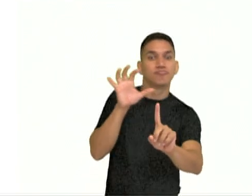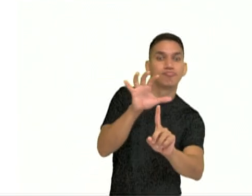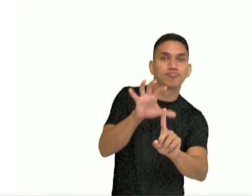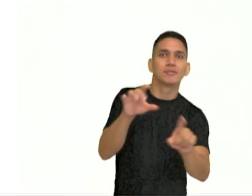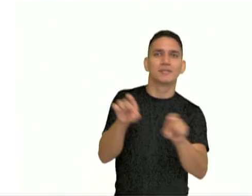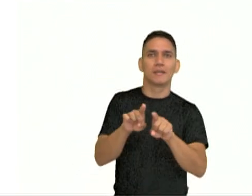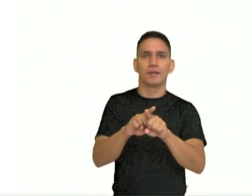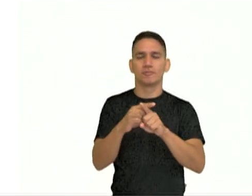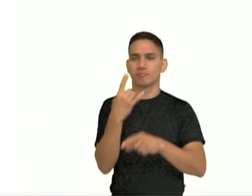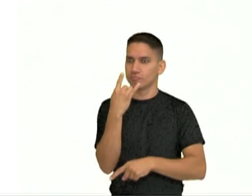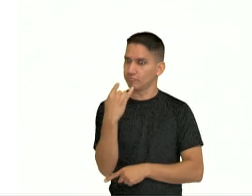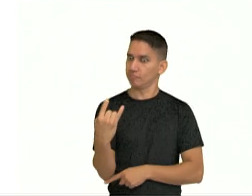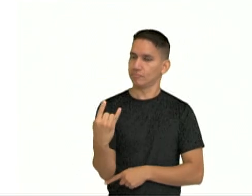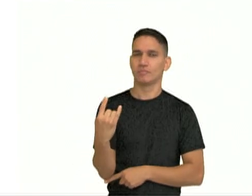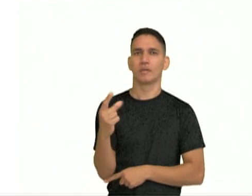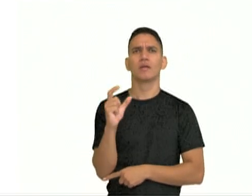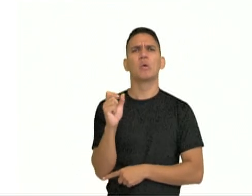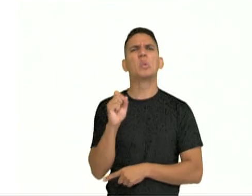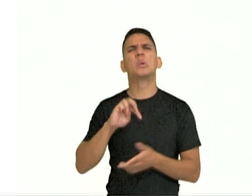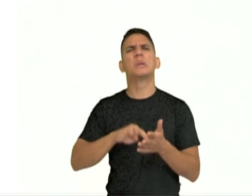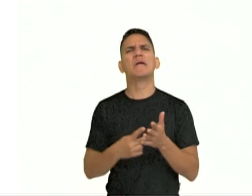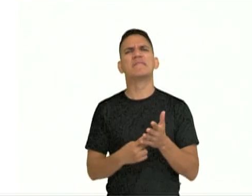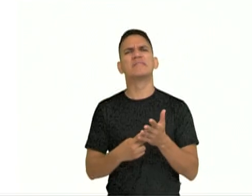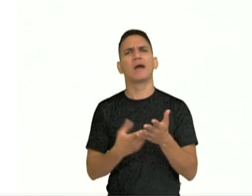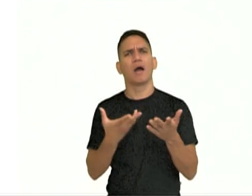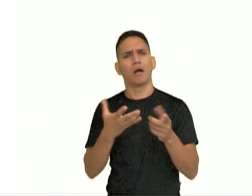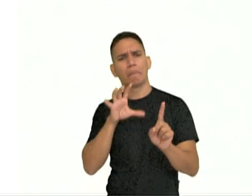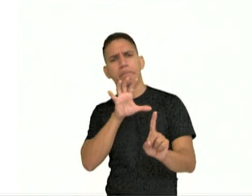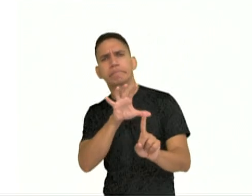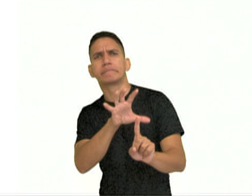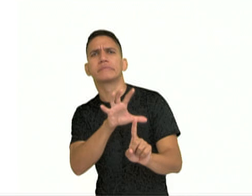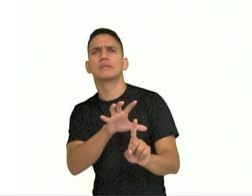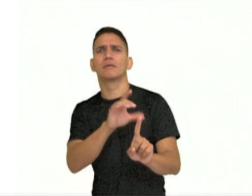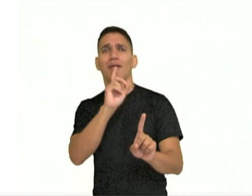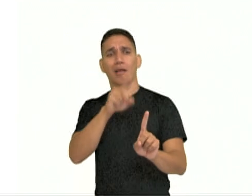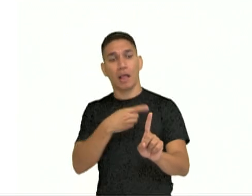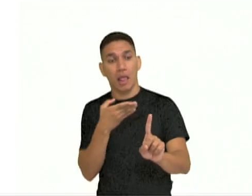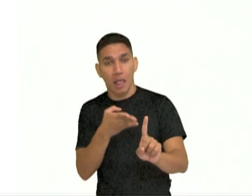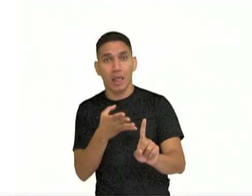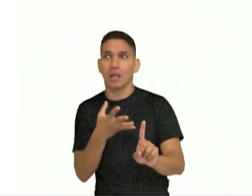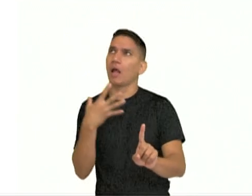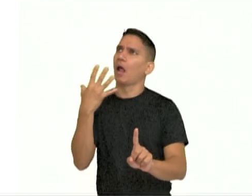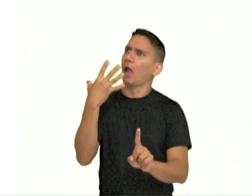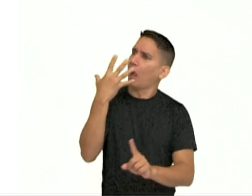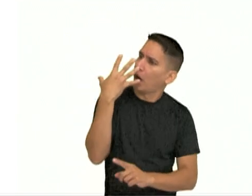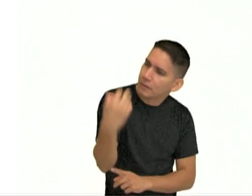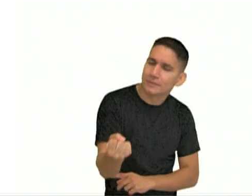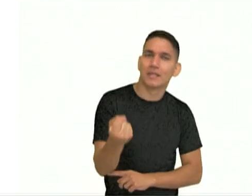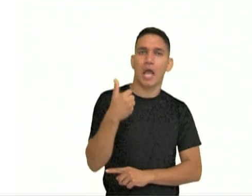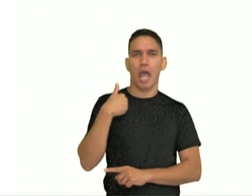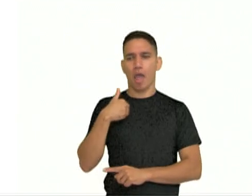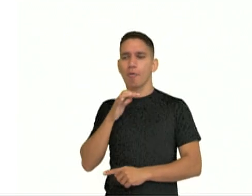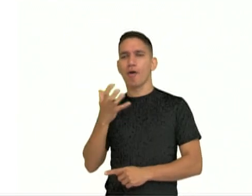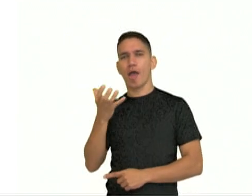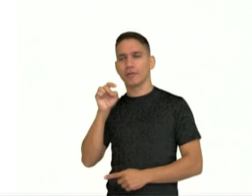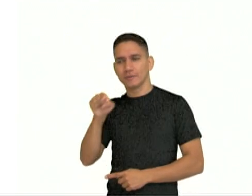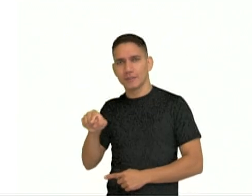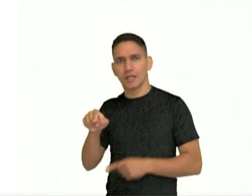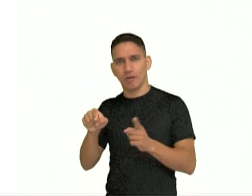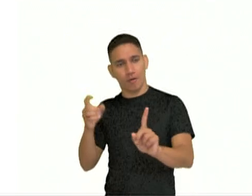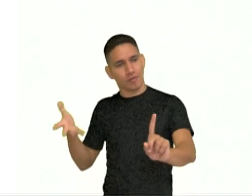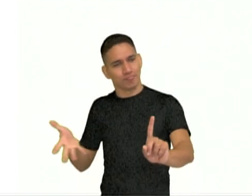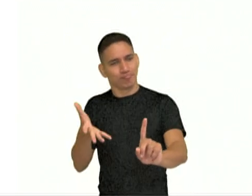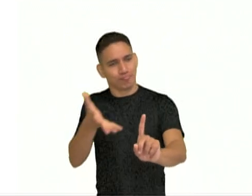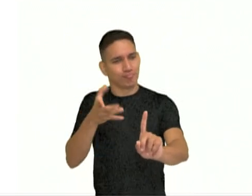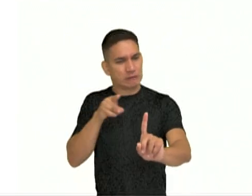atrativos. Mas o que é persuadir? É você convencer alguém daquilo que você quer. Então, vou te convencer a